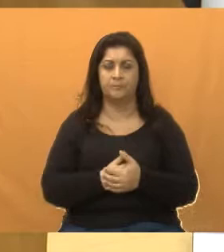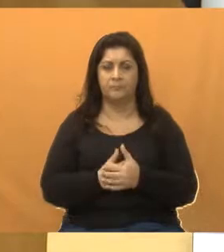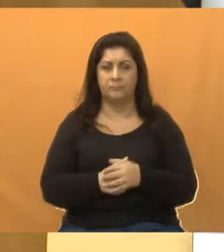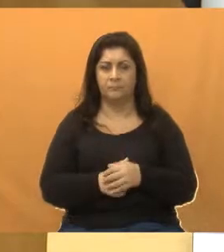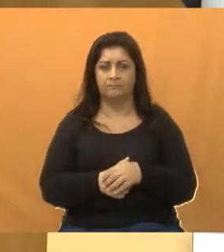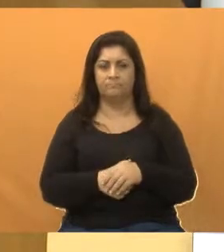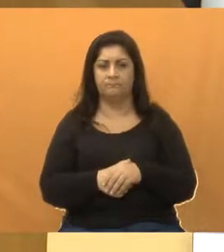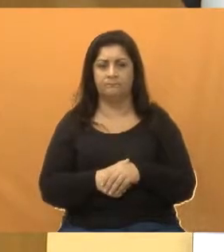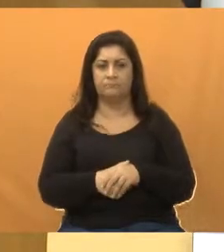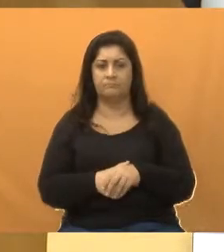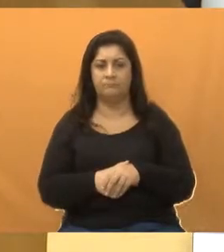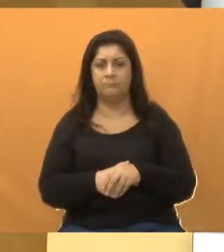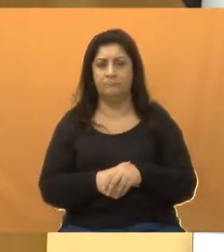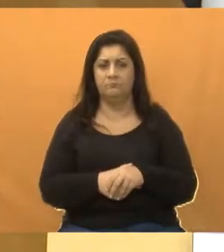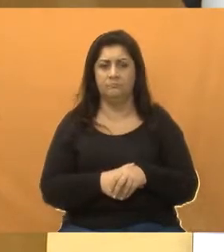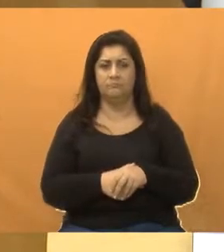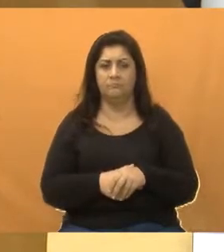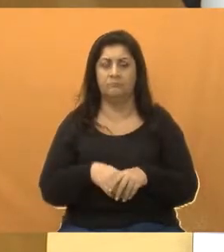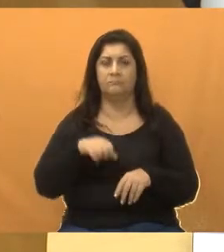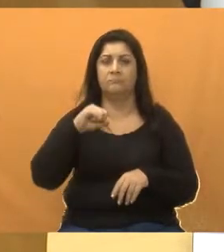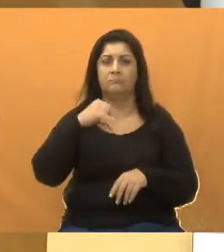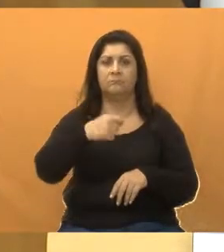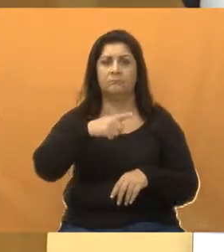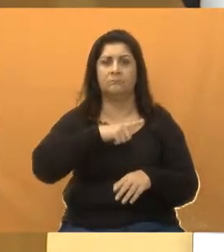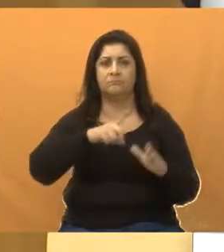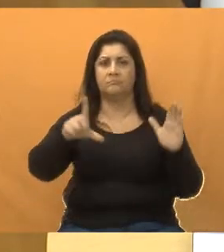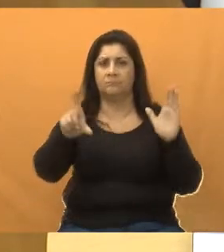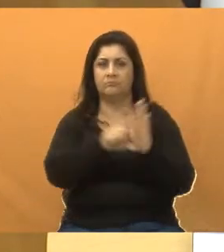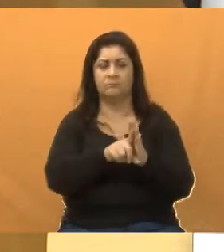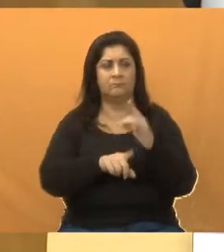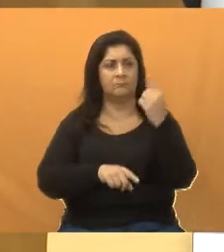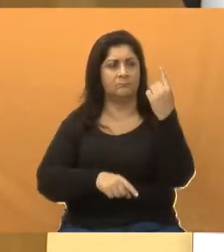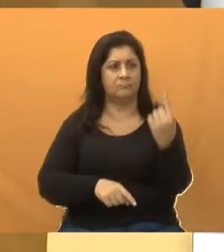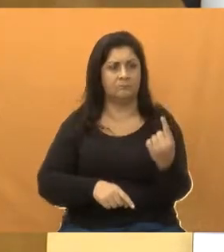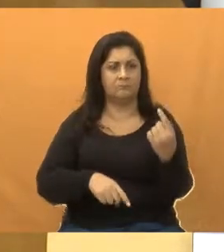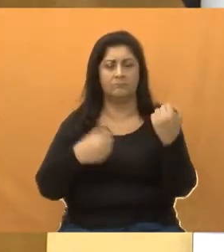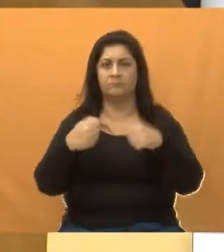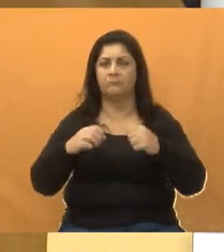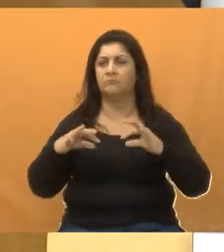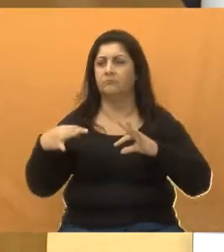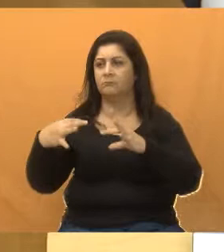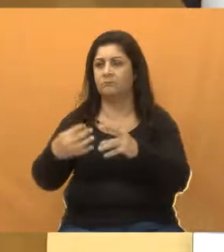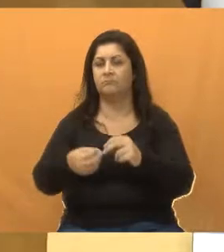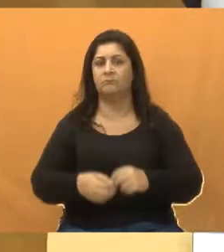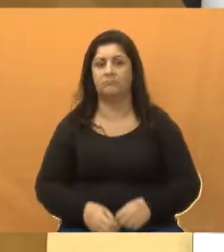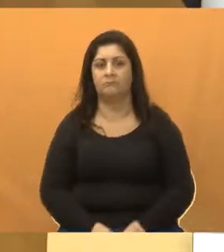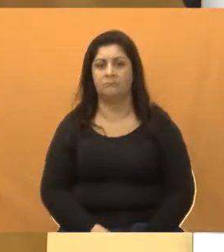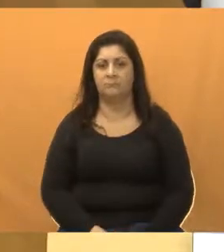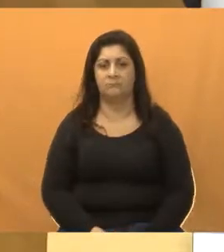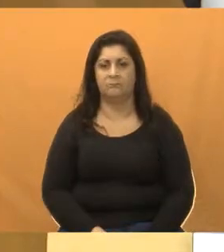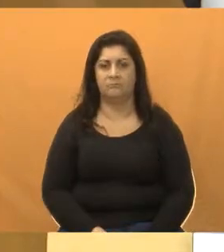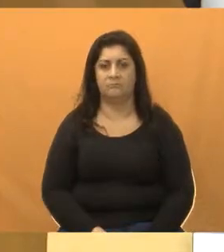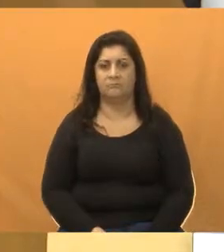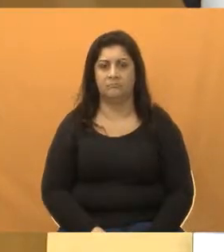Então, gente, se tem lei para um, tem que ser para todos.